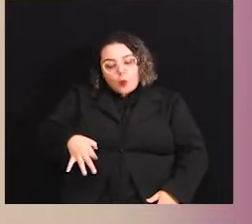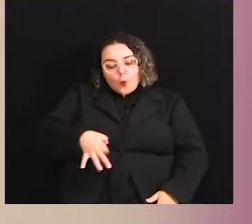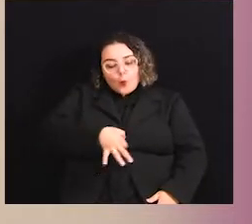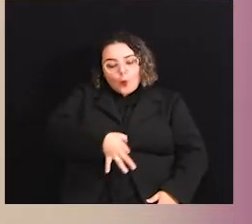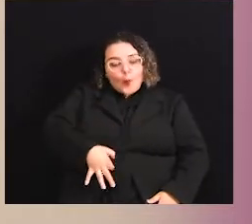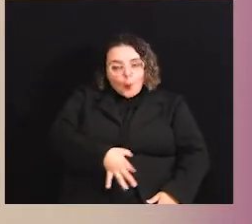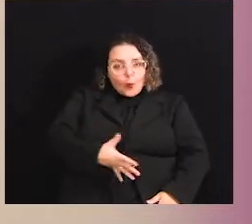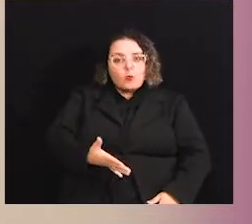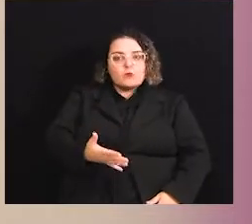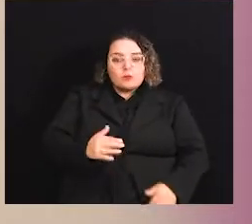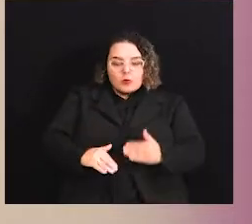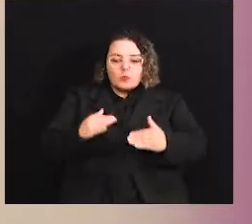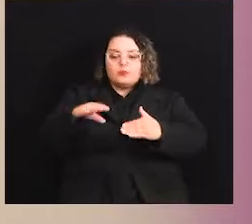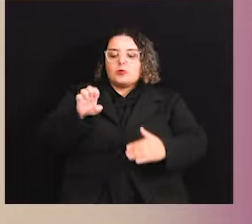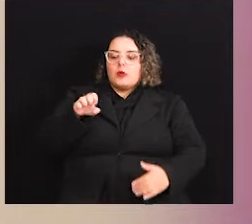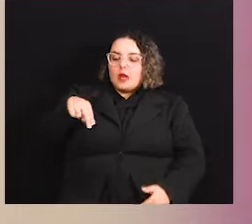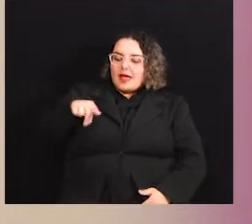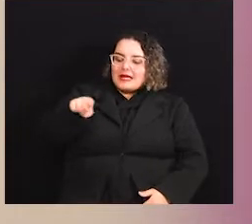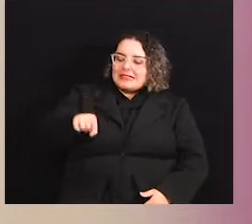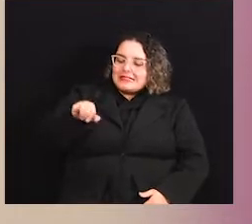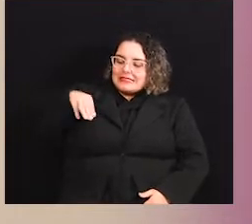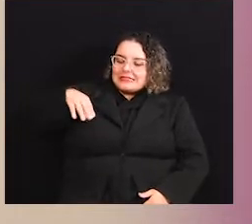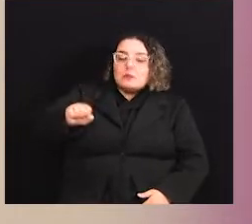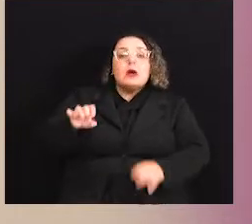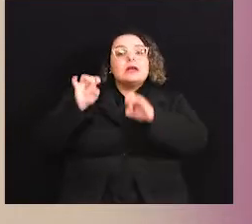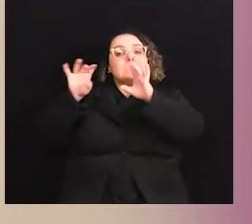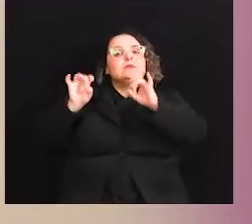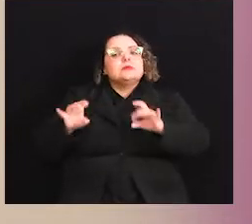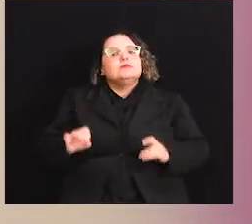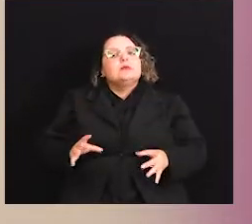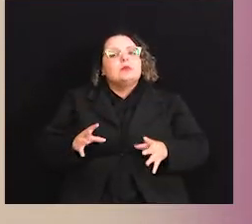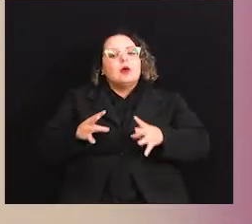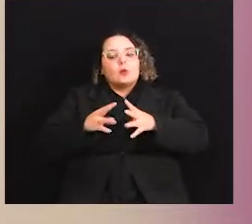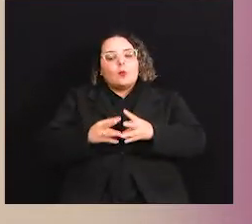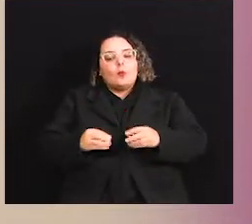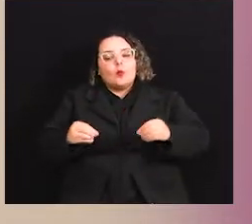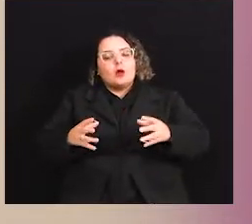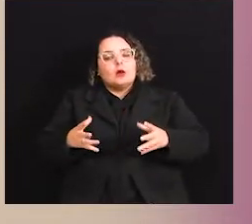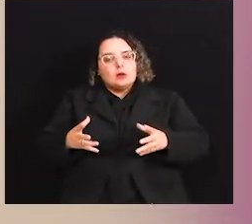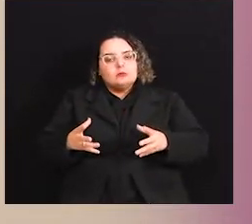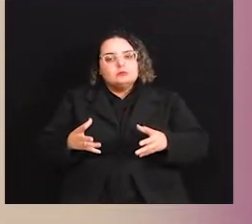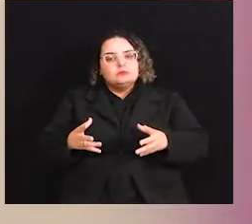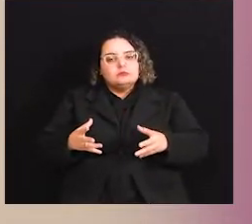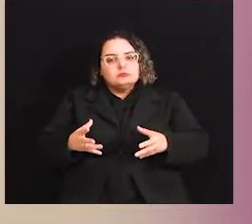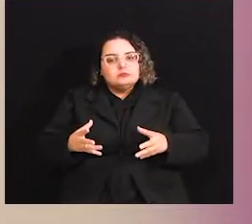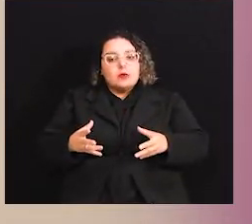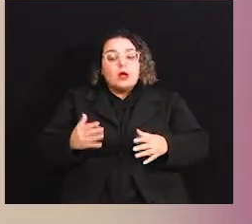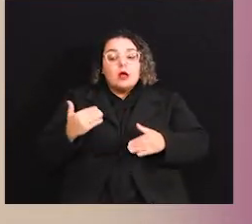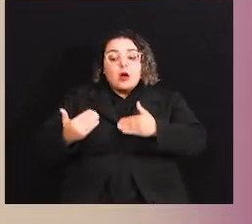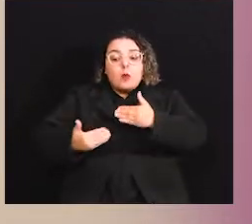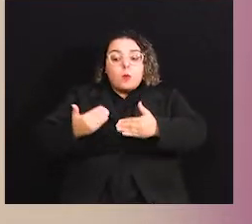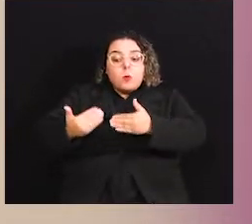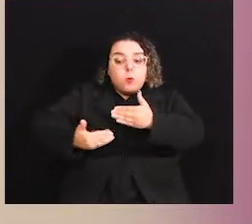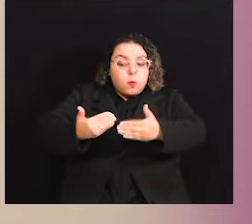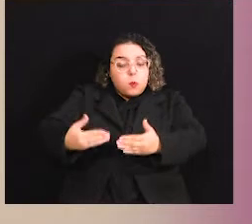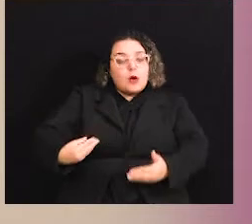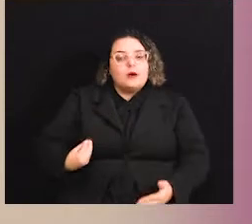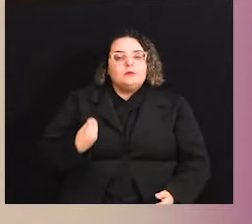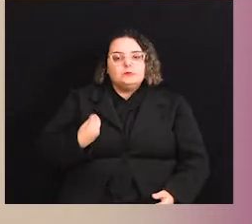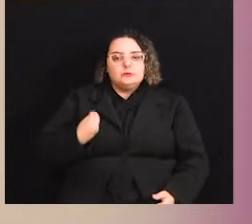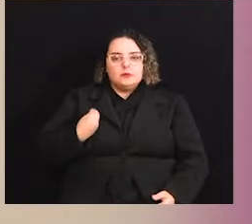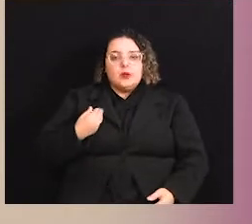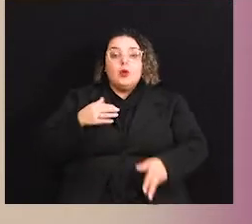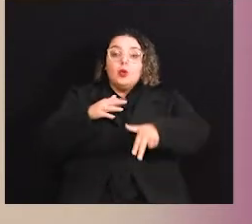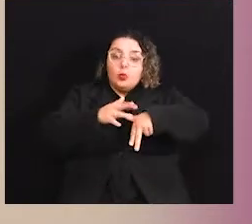pela produção de uma enzima específica para a digestão desse tipo de produto. E aí, ao longo da vida,